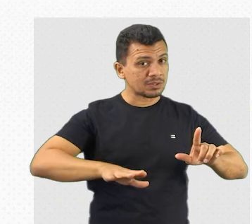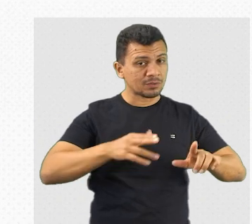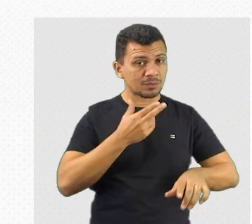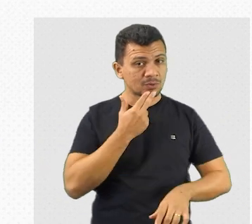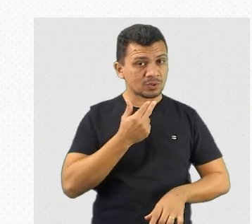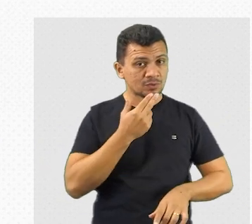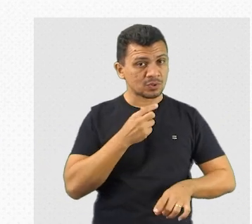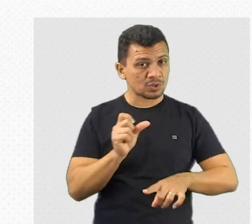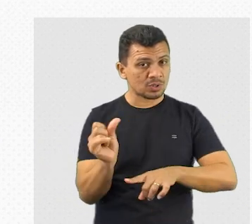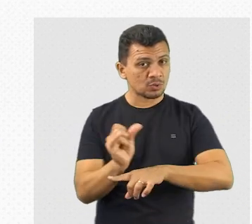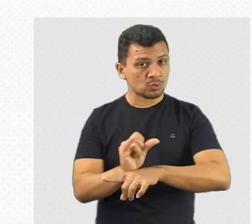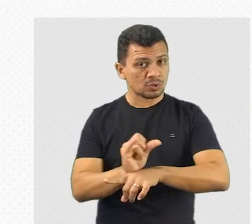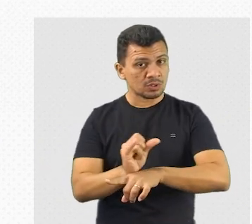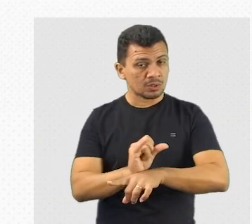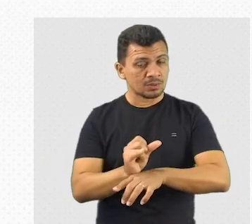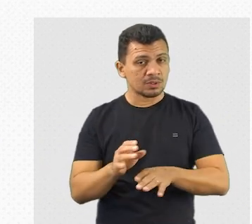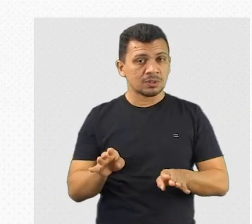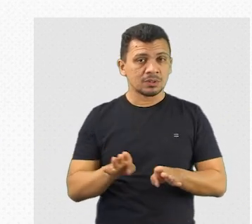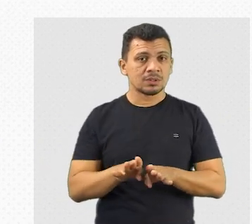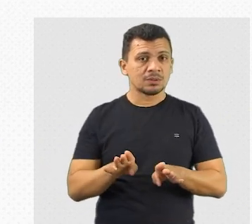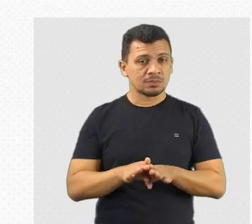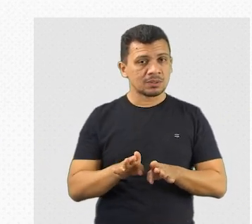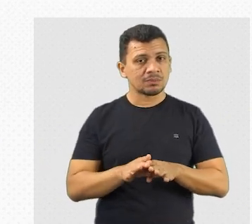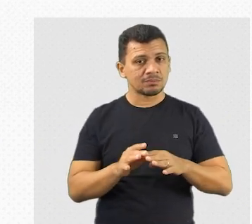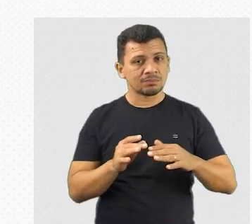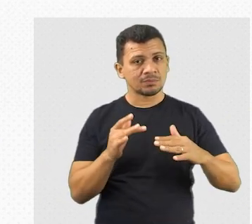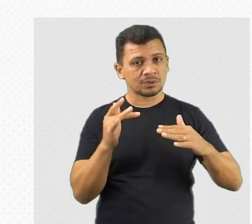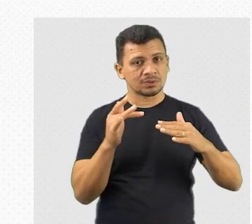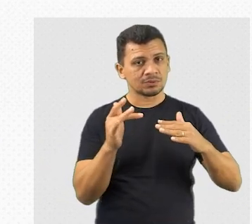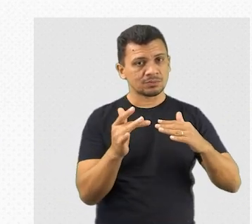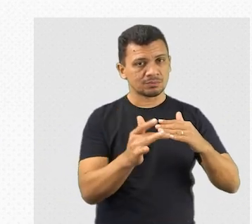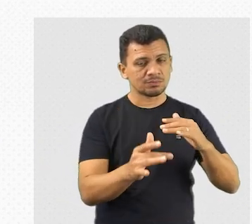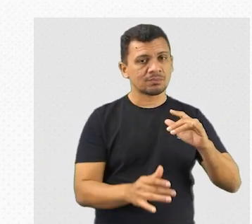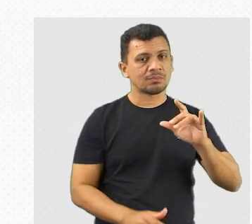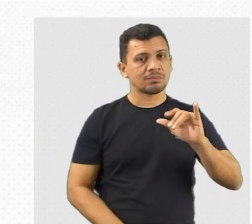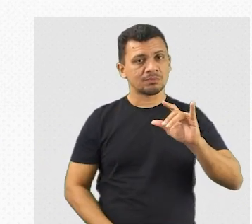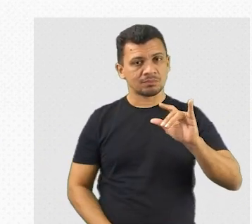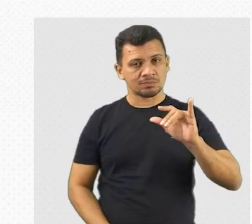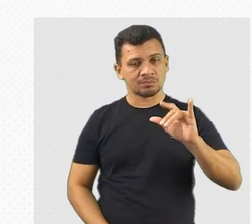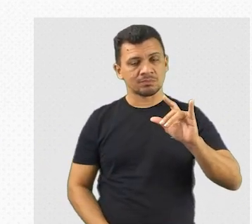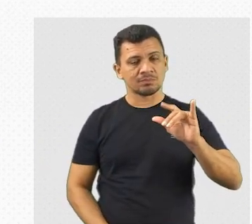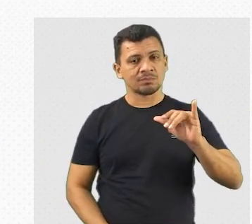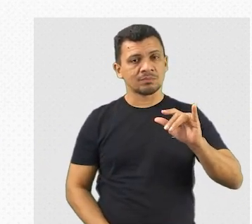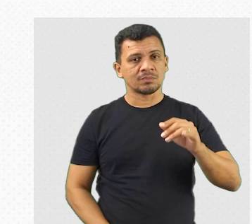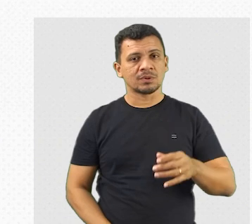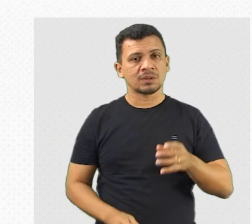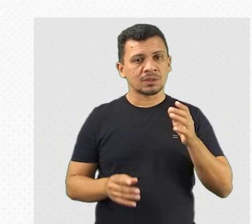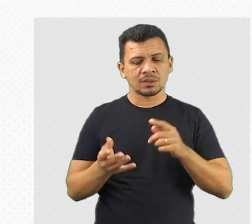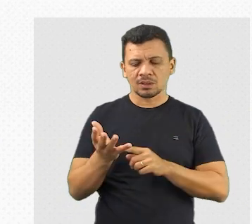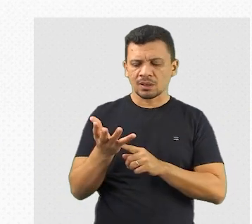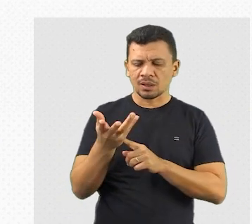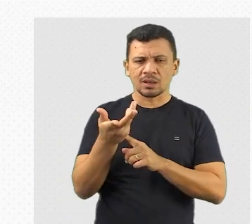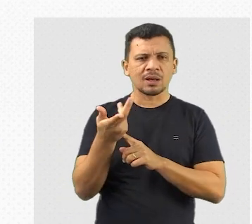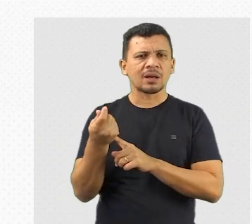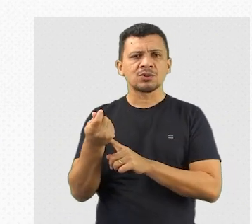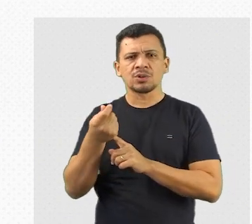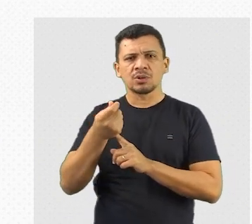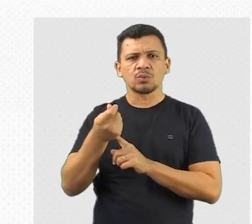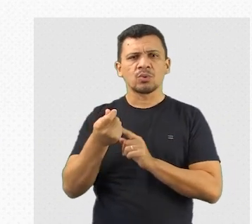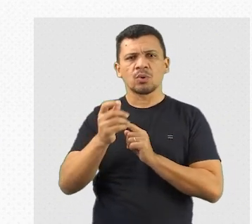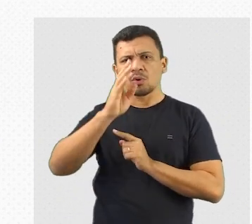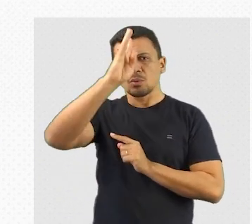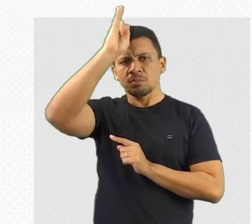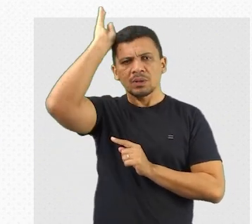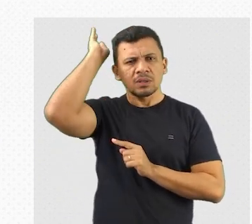YouTube, mas também tem o nosso perfil lá no Instagram. Arte romana. Muita gente acha que a arte romana é uma cópia do que os gregos